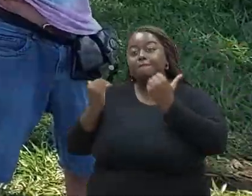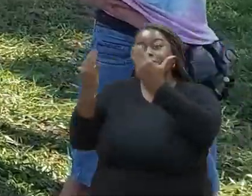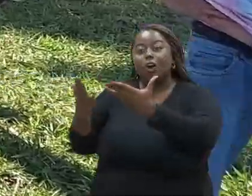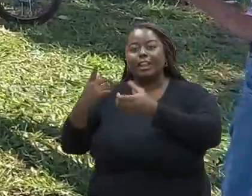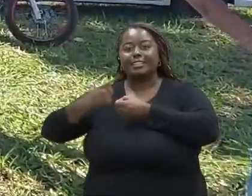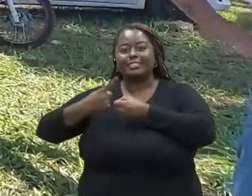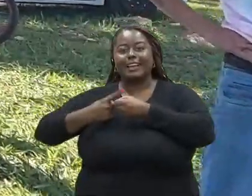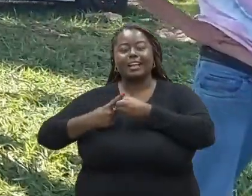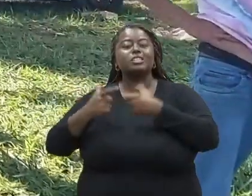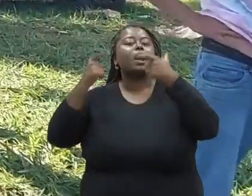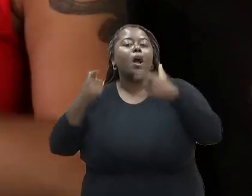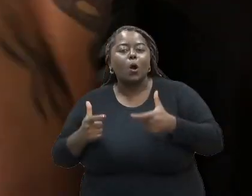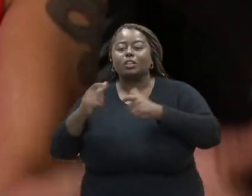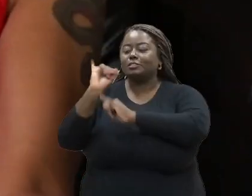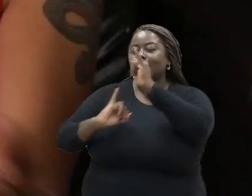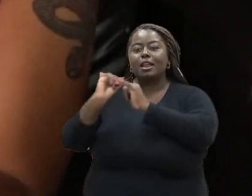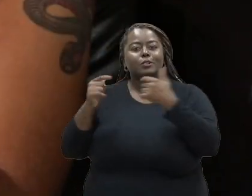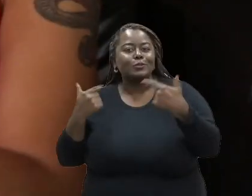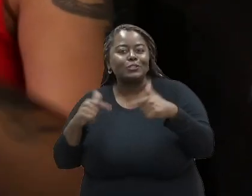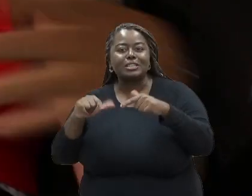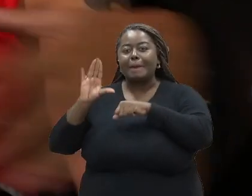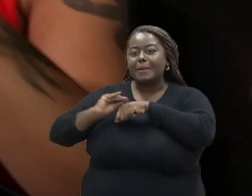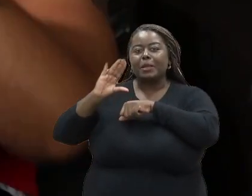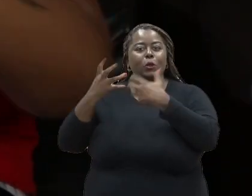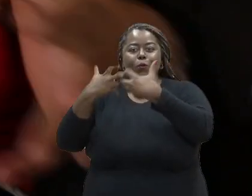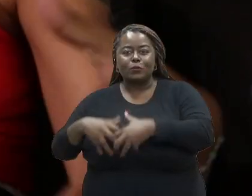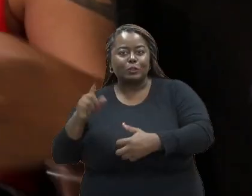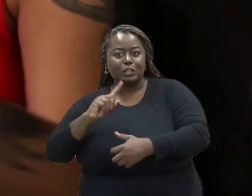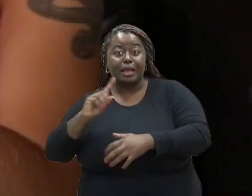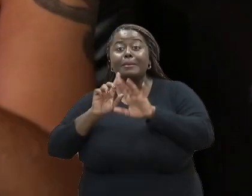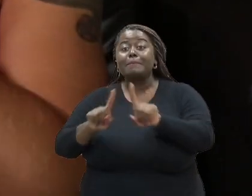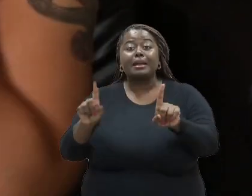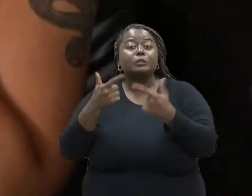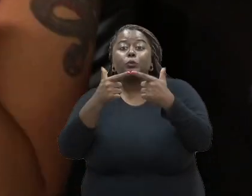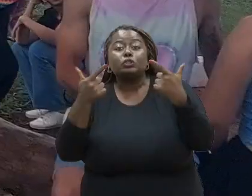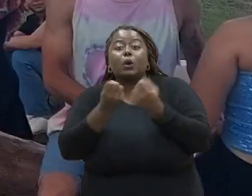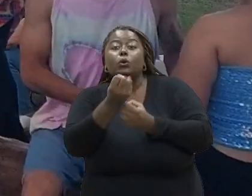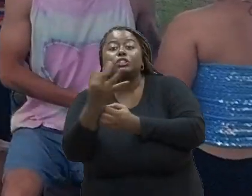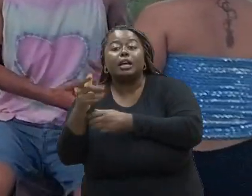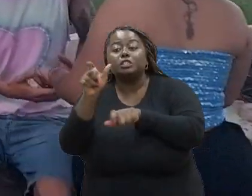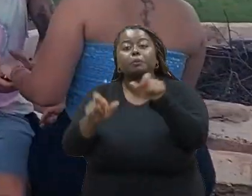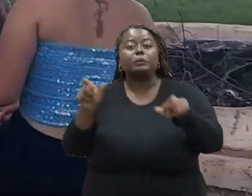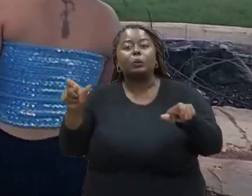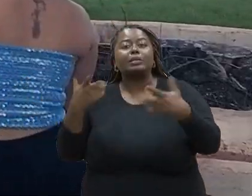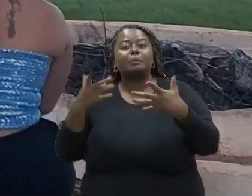funcionava, então uma comunidade sem internet. Não tinha figurante suficiente para fazer uma grande comunidade. O que a gente